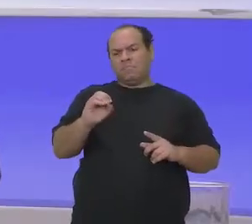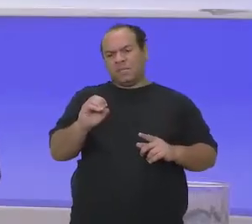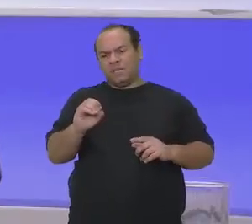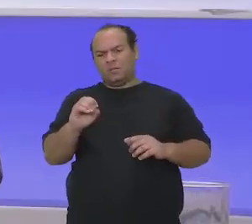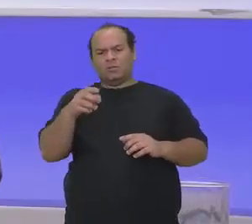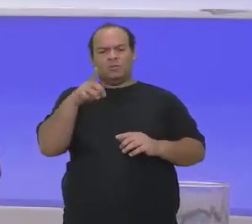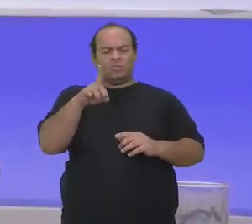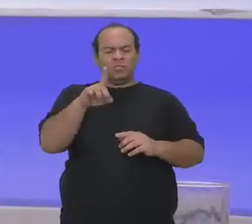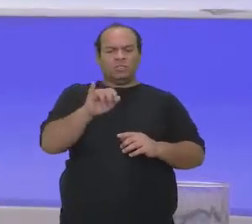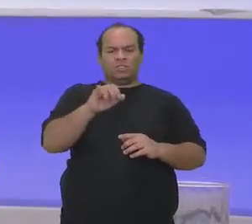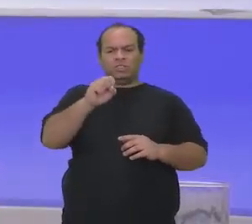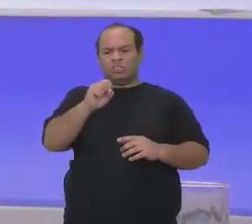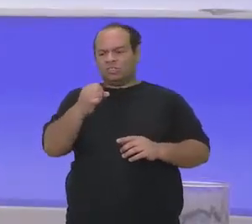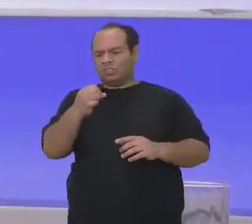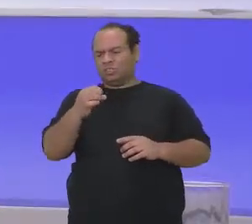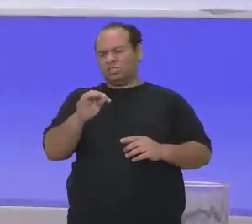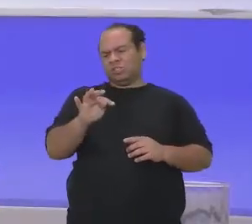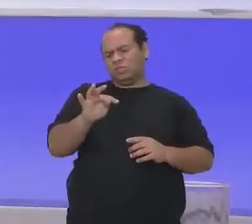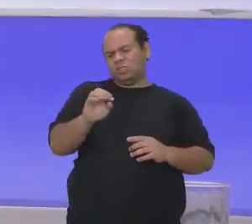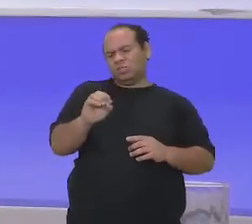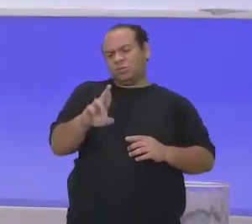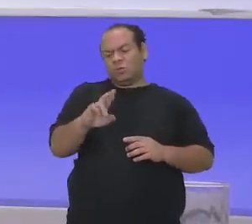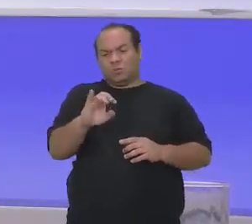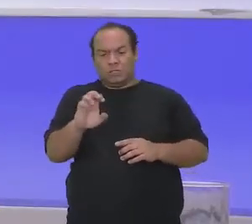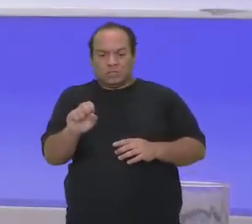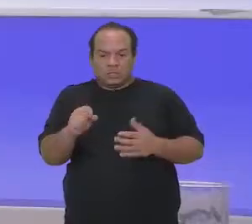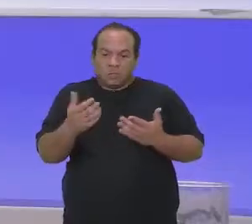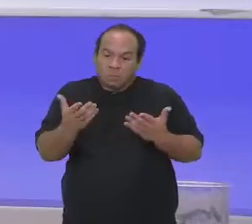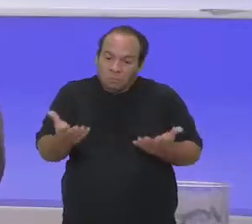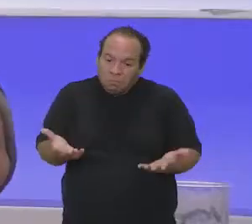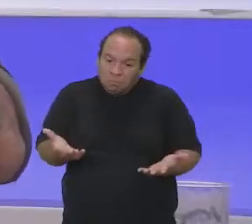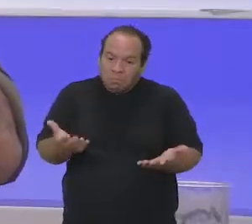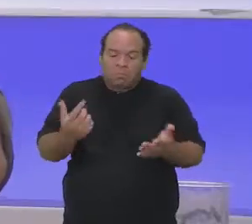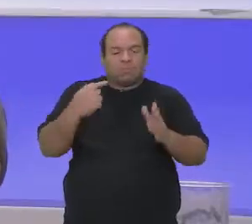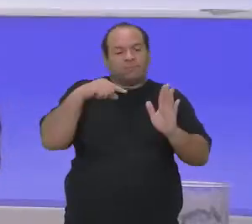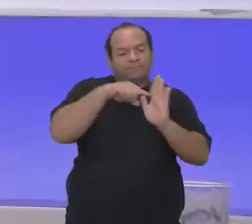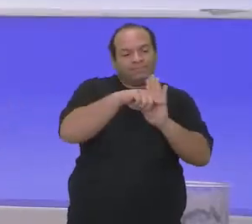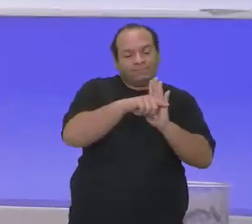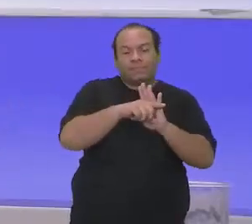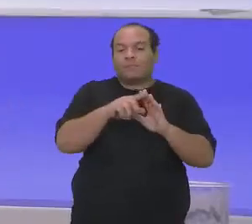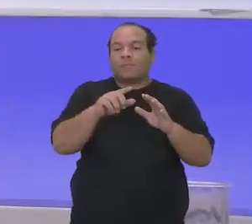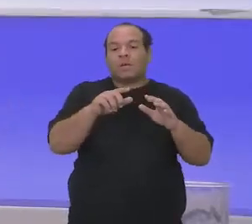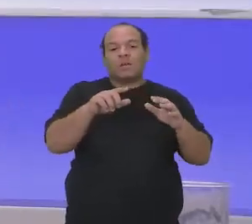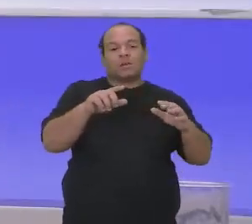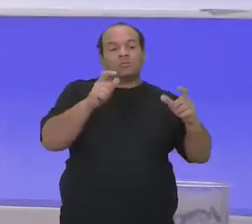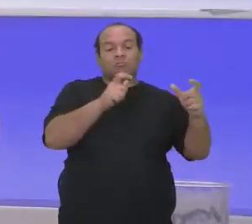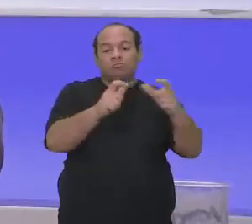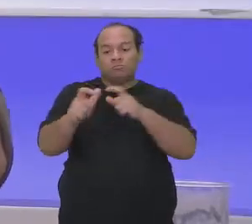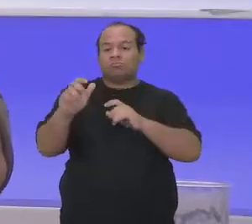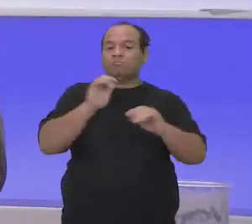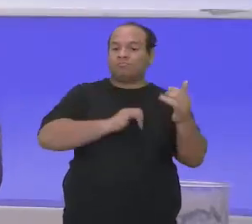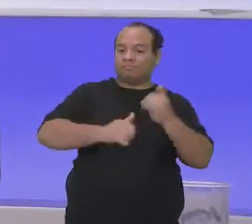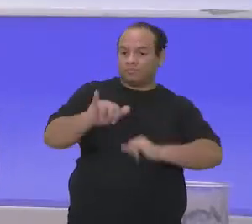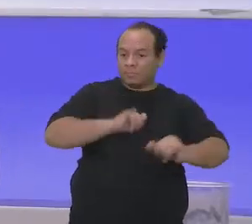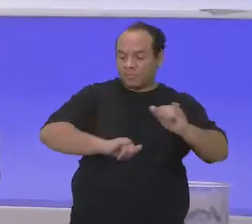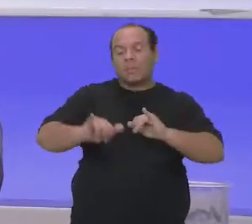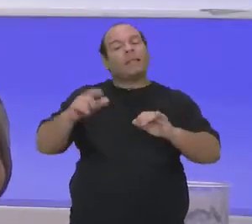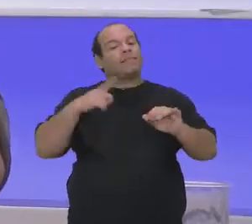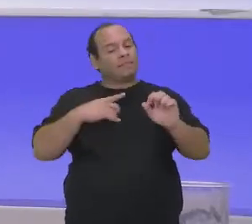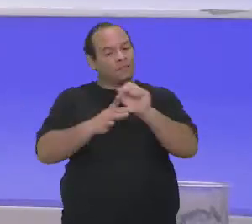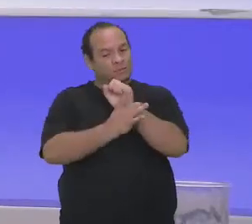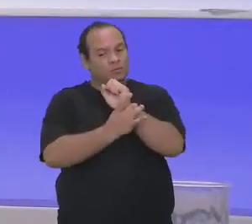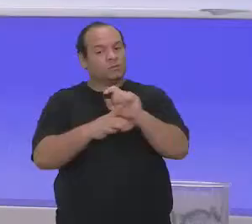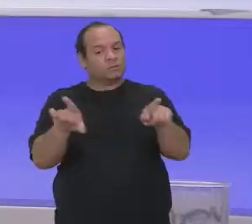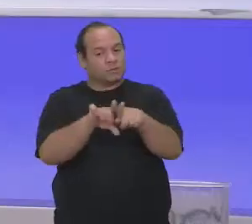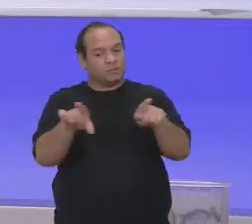os desafios que nós temos olhando o setor elétrico fontes seguras. Então,